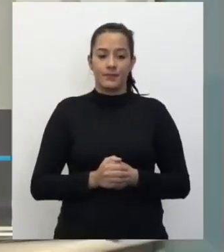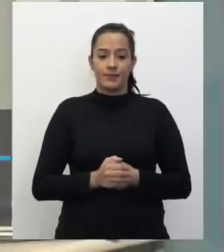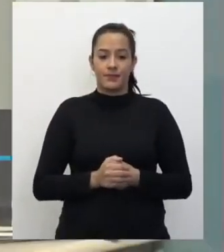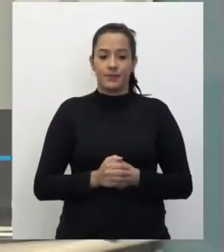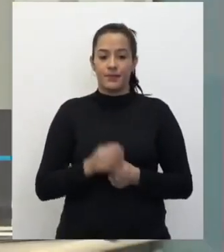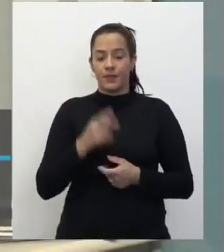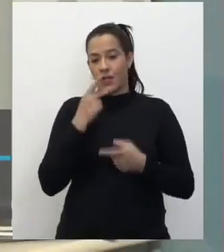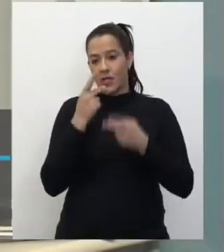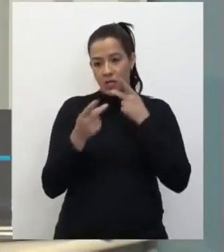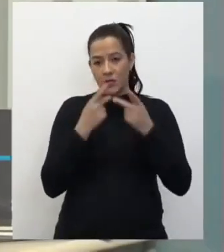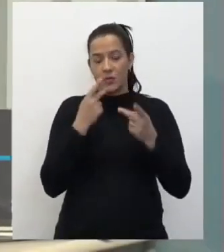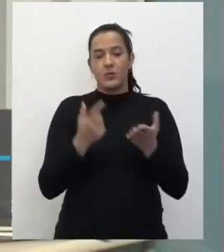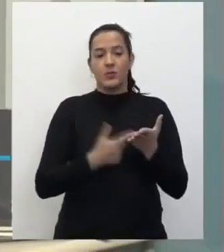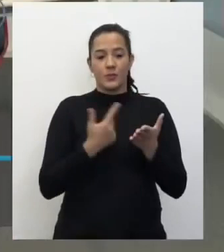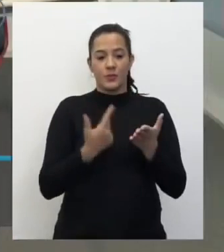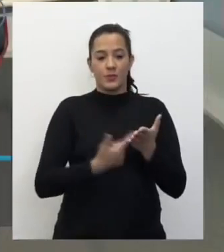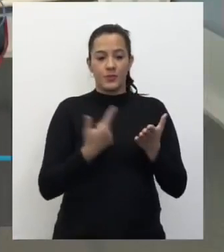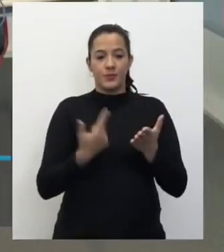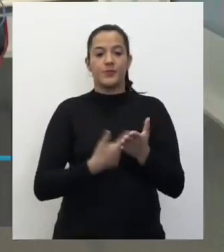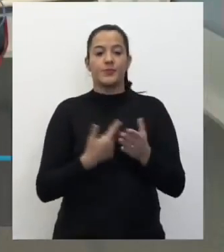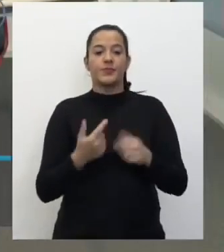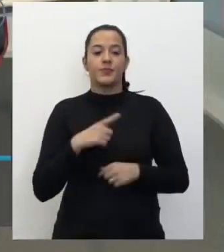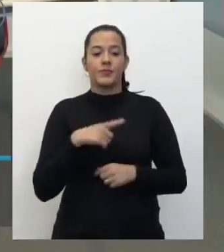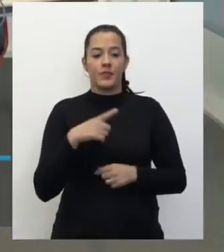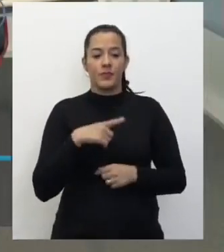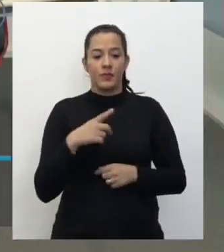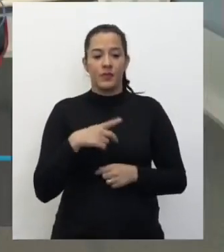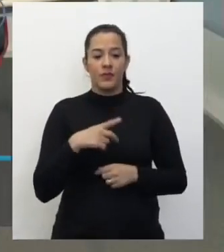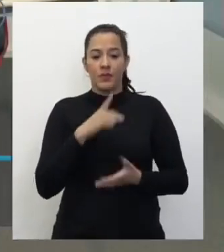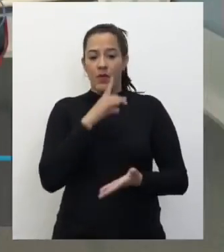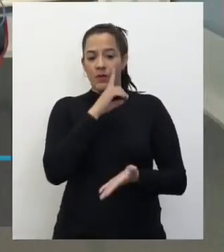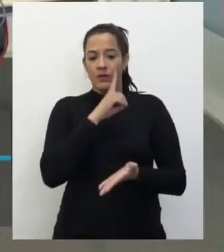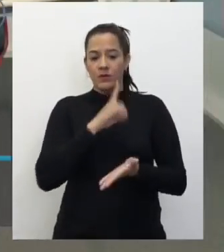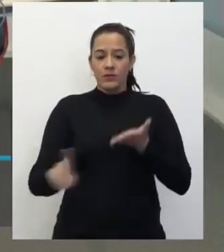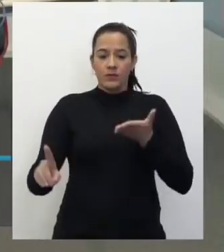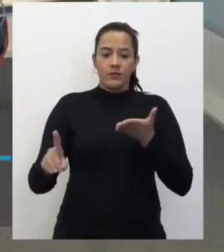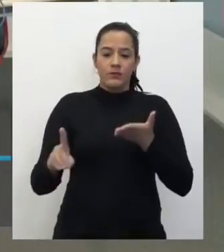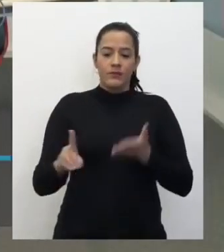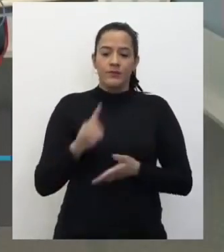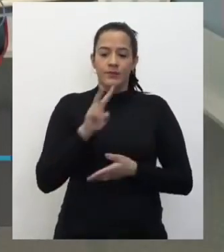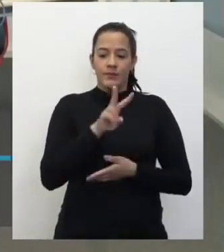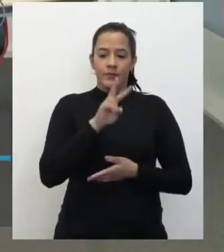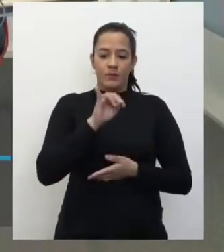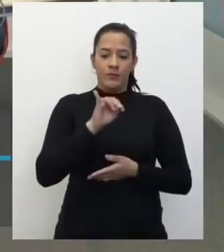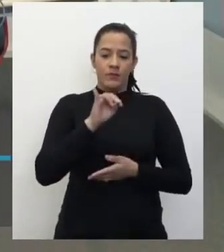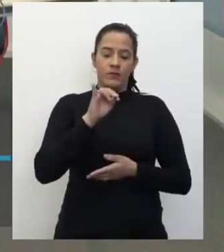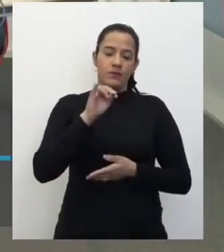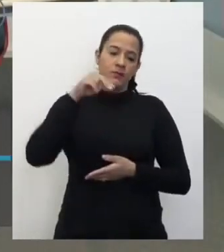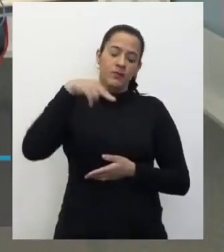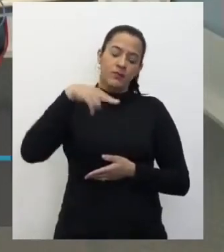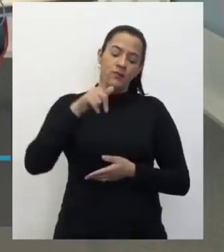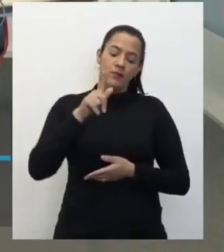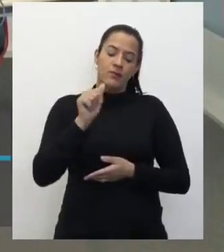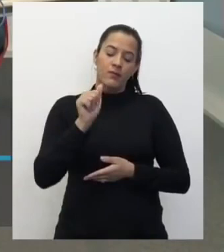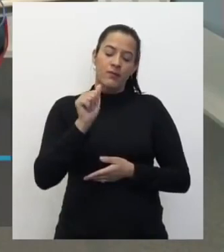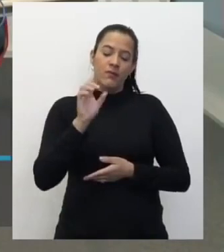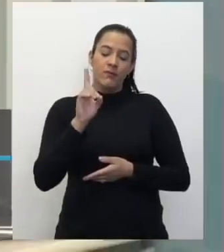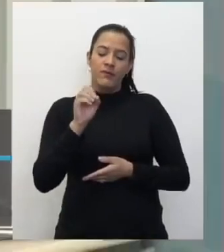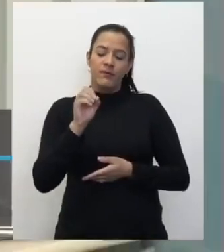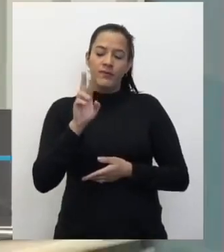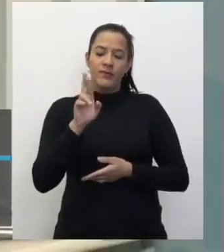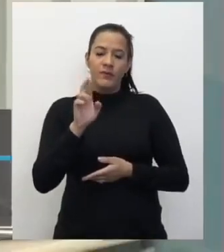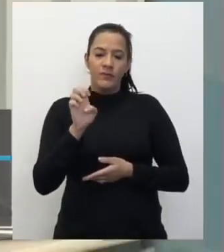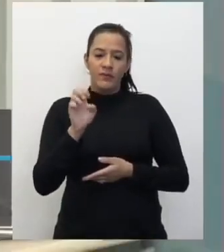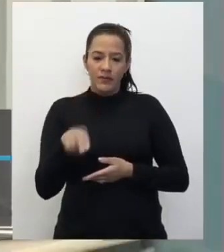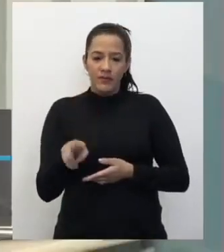Vingadores, Liga da Justiça. Batman versus Superman, Vingadores é o top, né? É. Eu amo Vingadores. Deixa eu só falar uma coisinha, alunos